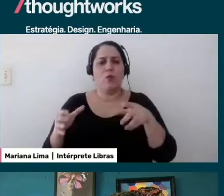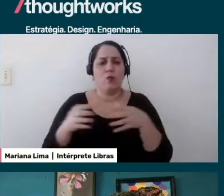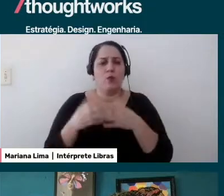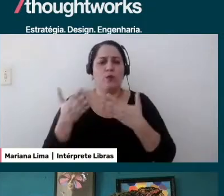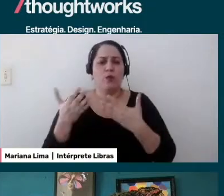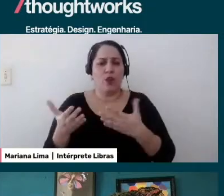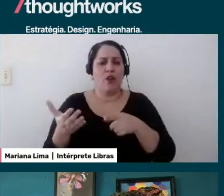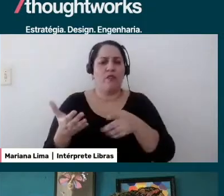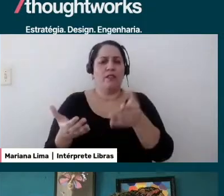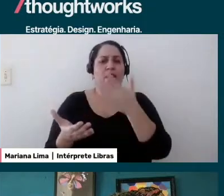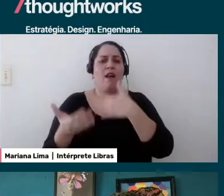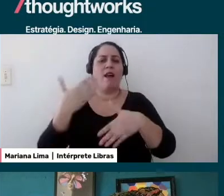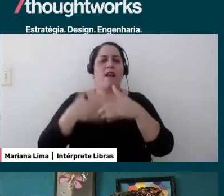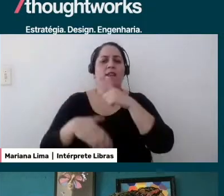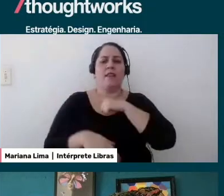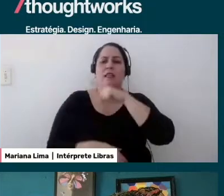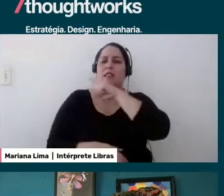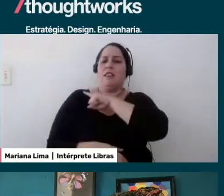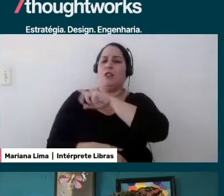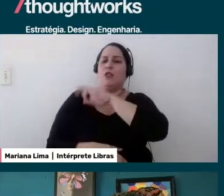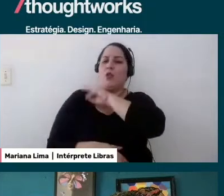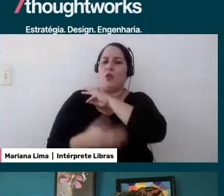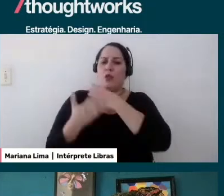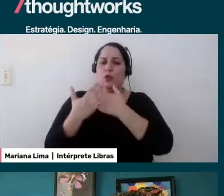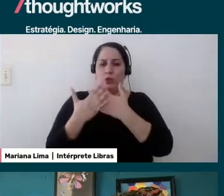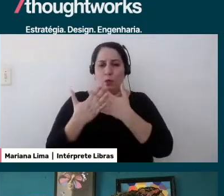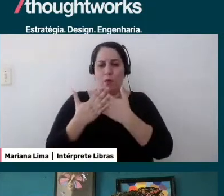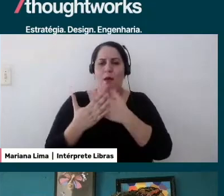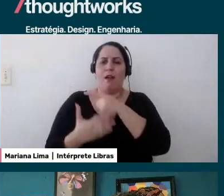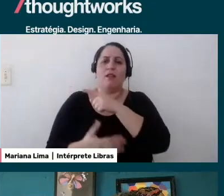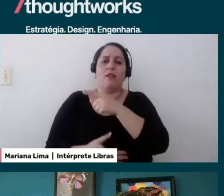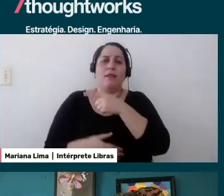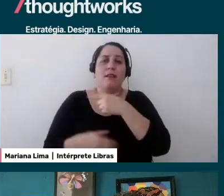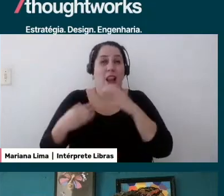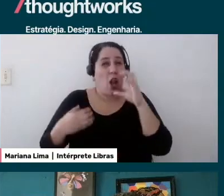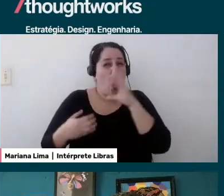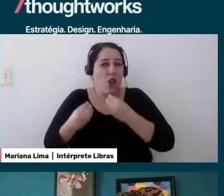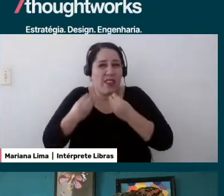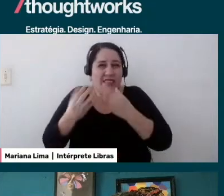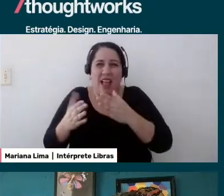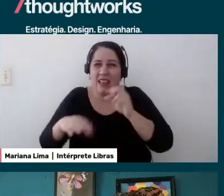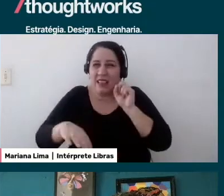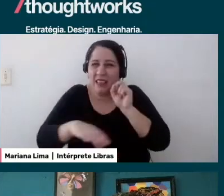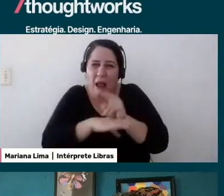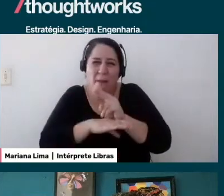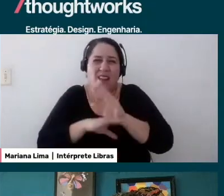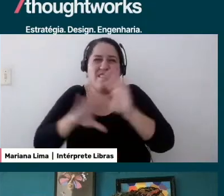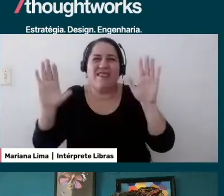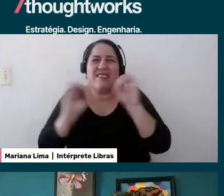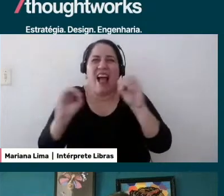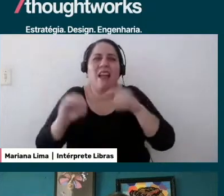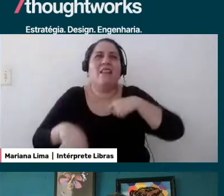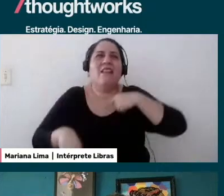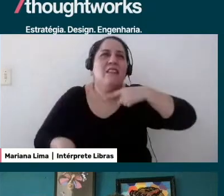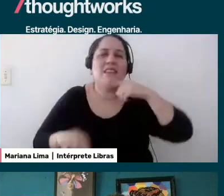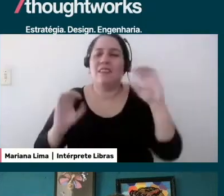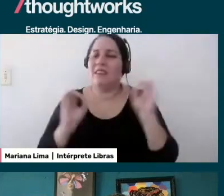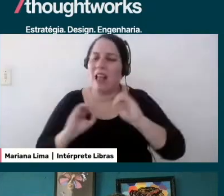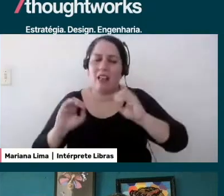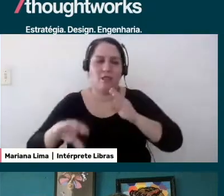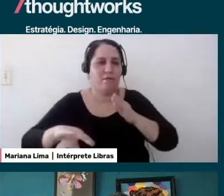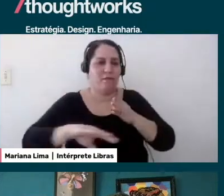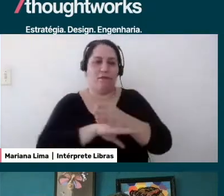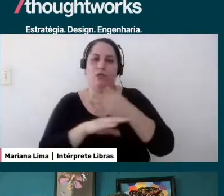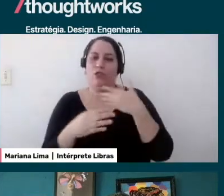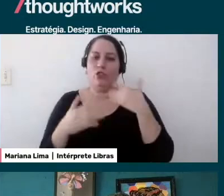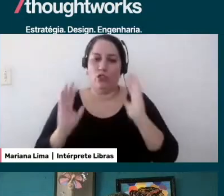ensino médio e garantir que essa galera nem conheça o que é desemprego. Eles vão sair do ensino médio, vão conseguir ingressar nessa área da tecnologia, e a gente